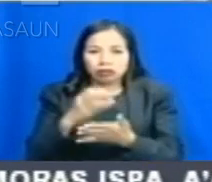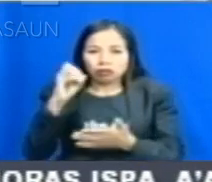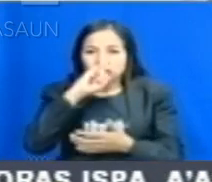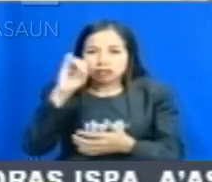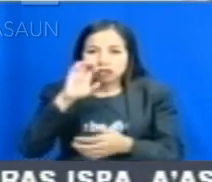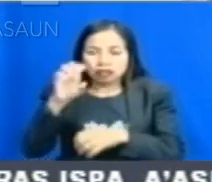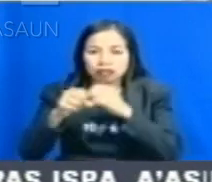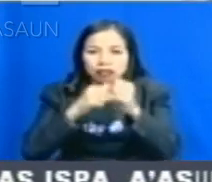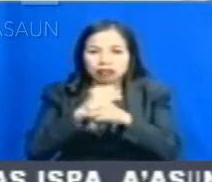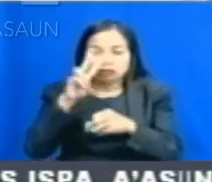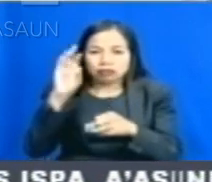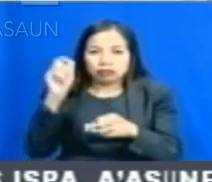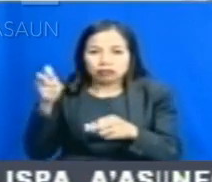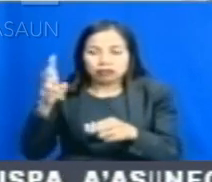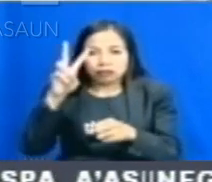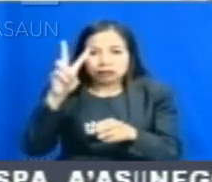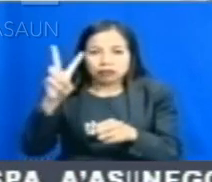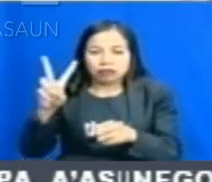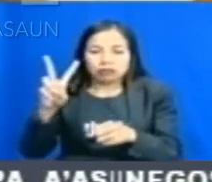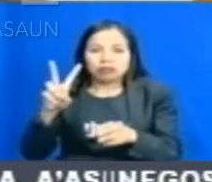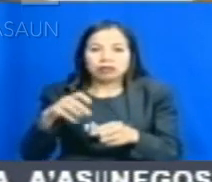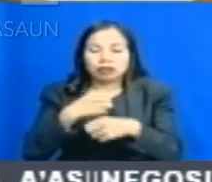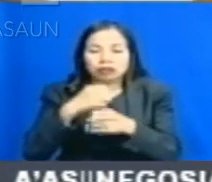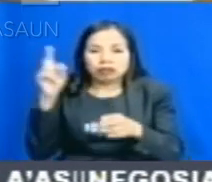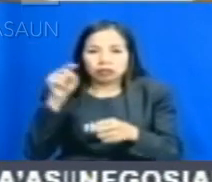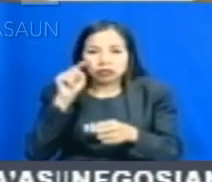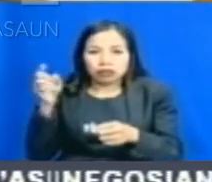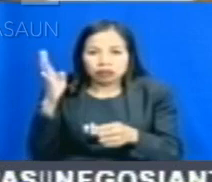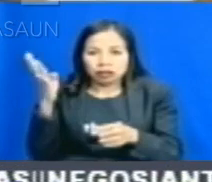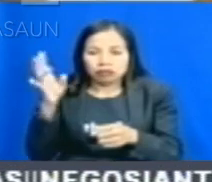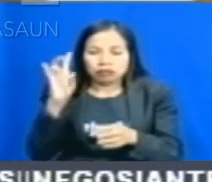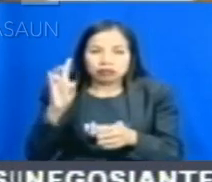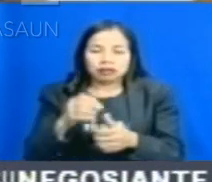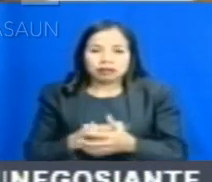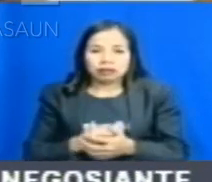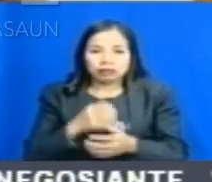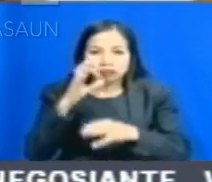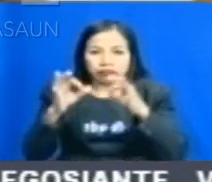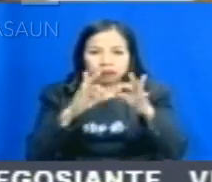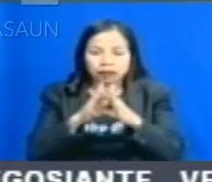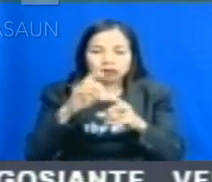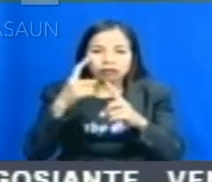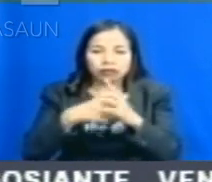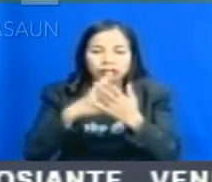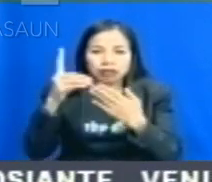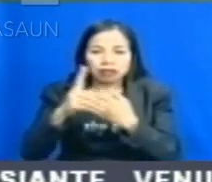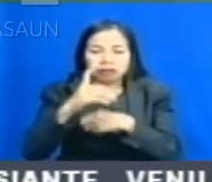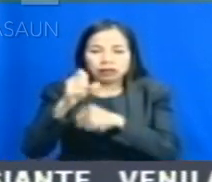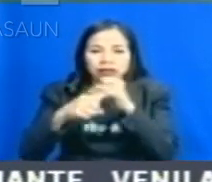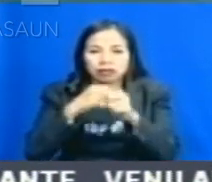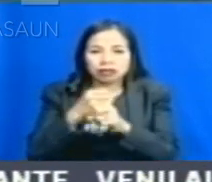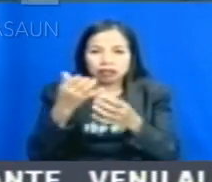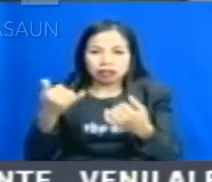estado tinan rio rua ro nulo resing rua atinge 1% hat nulo resing hitu no garantia to fulan dezembro tinan ne